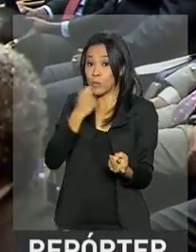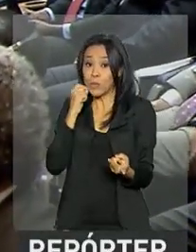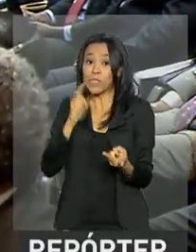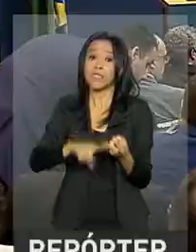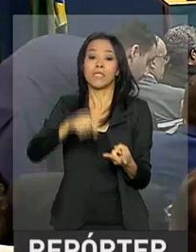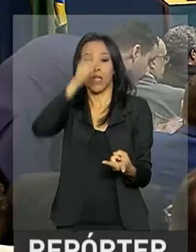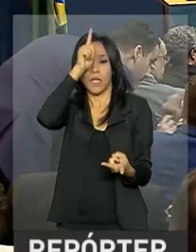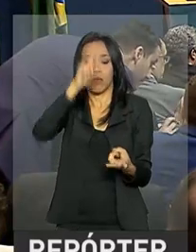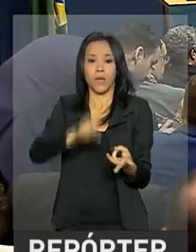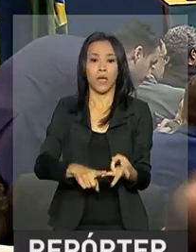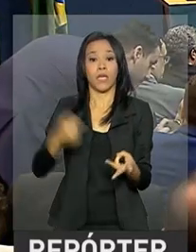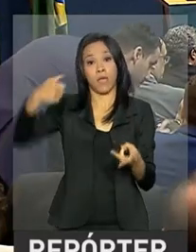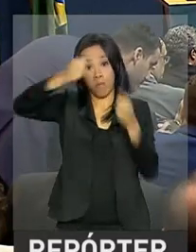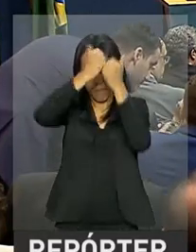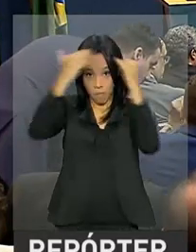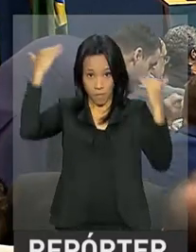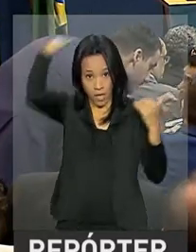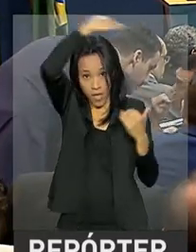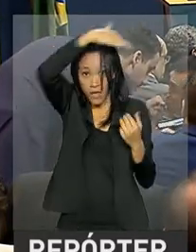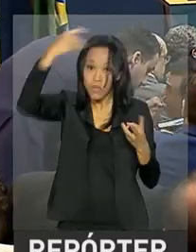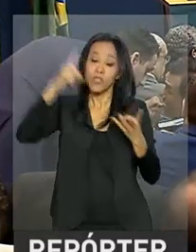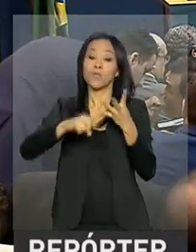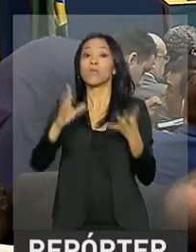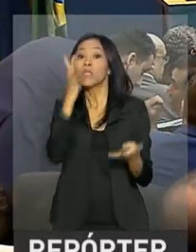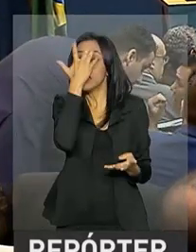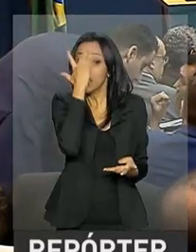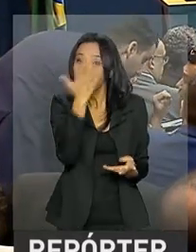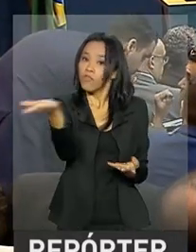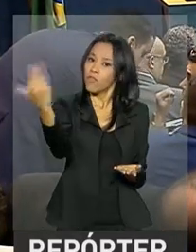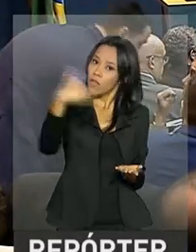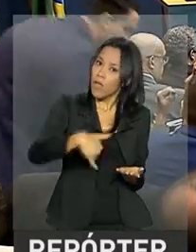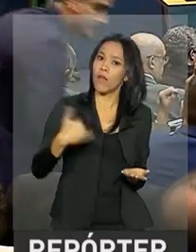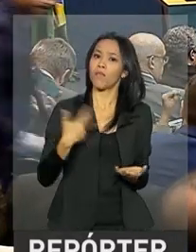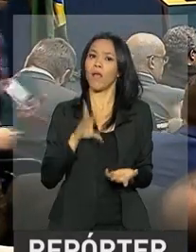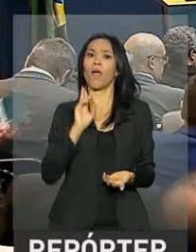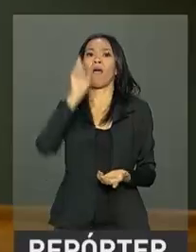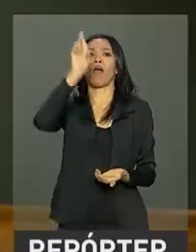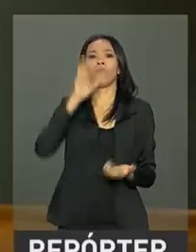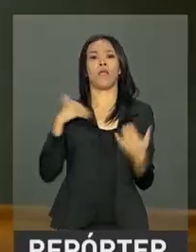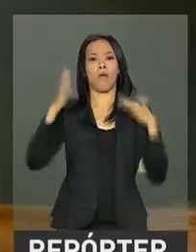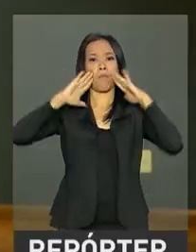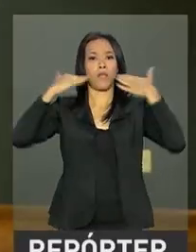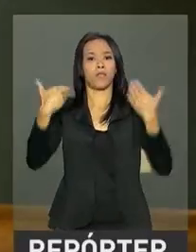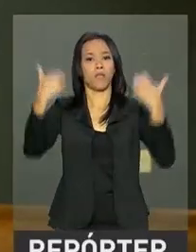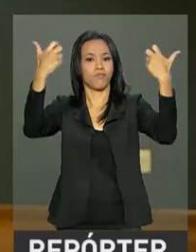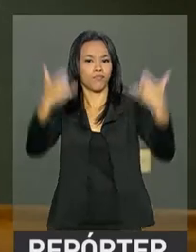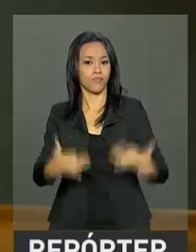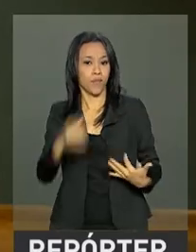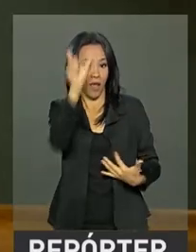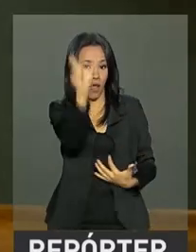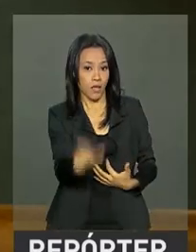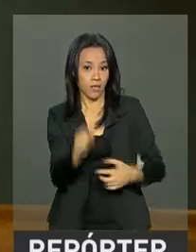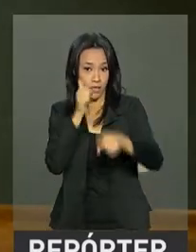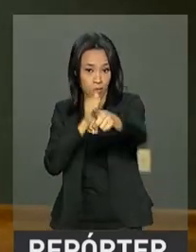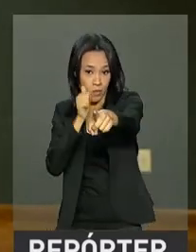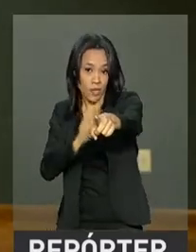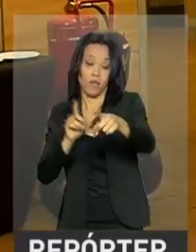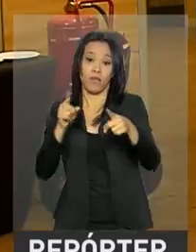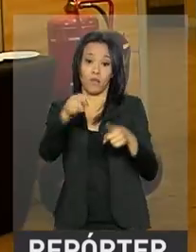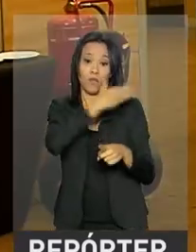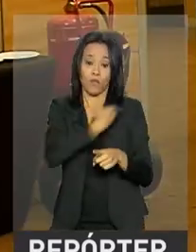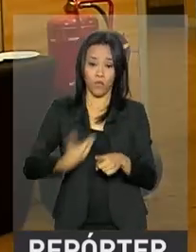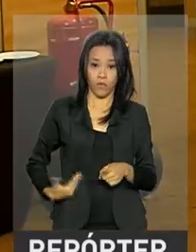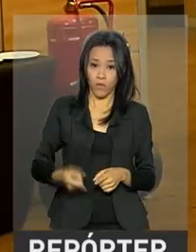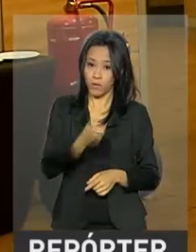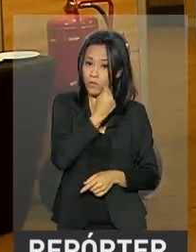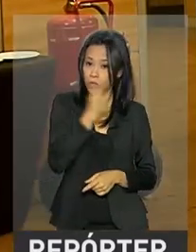japão e índia apresentaram suas experiências neste evento em brasília para esta integrante do governo suíço o